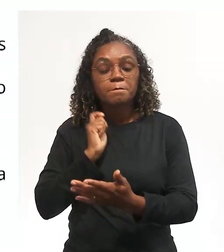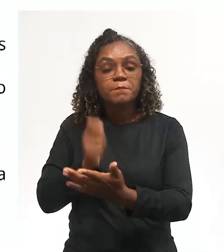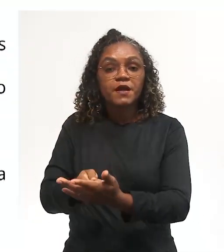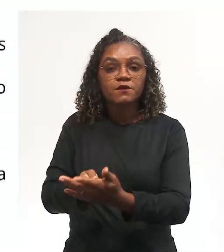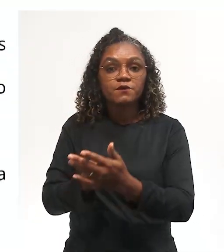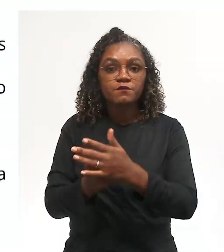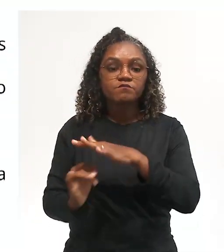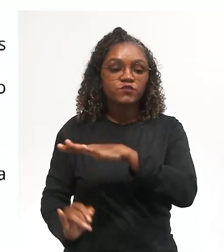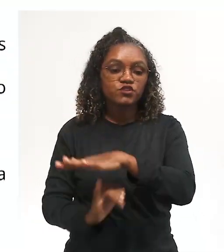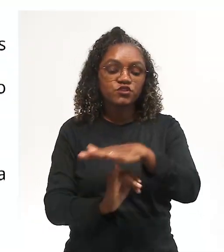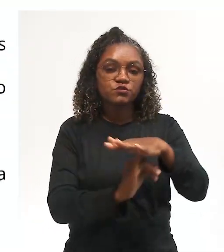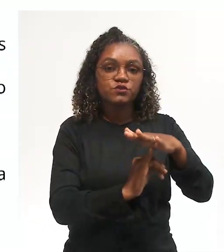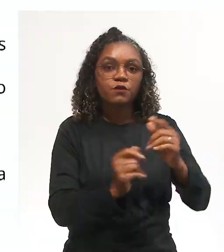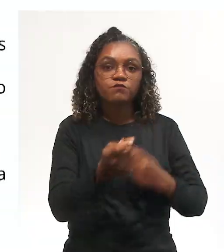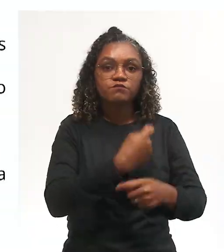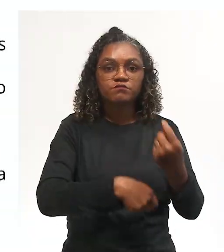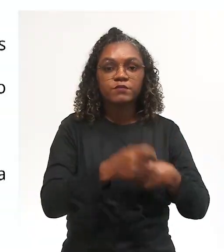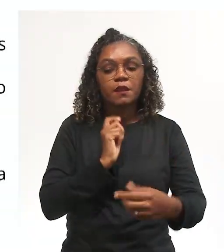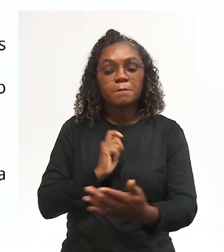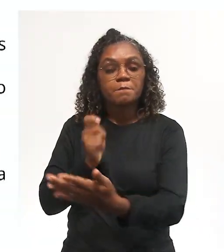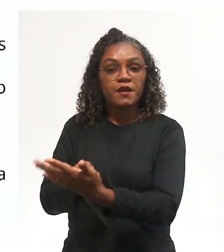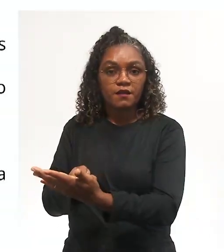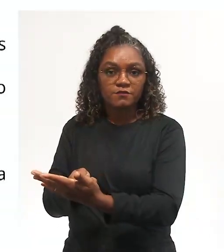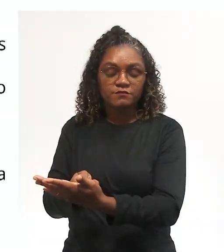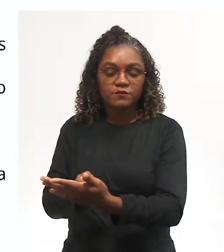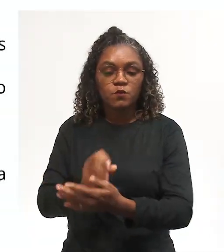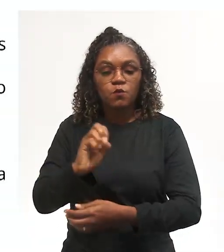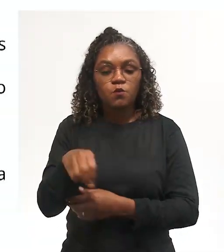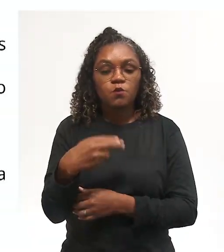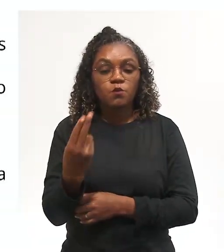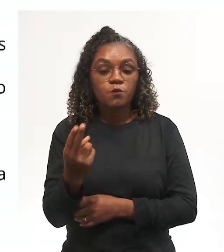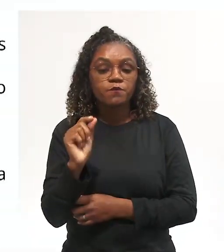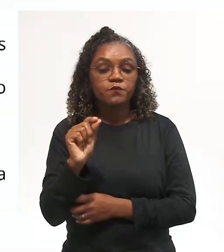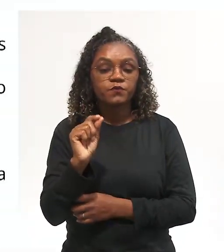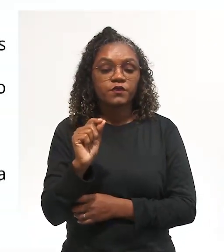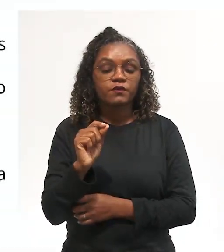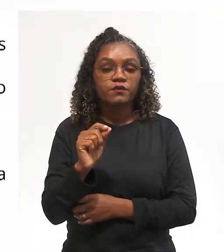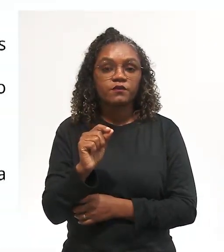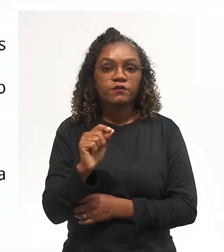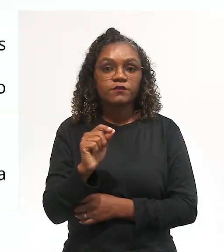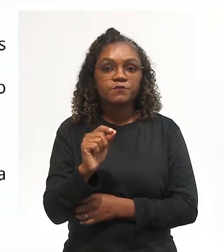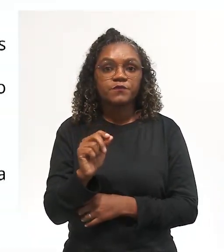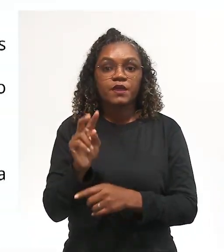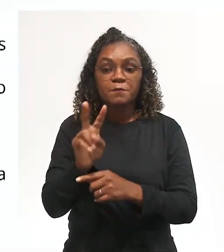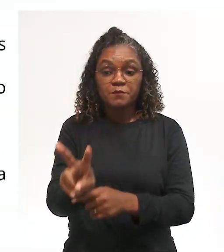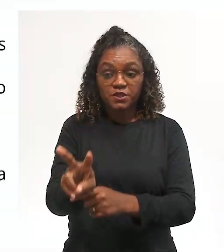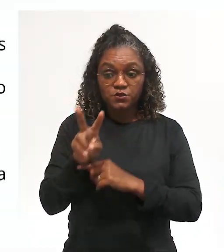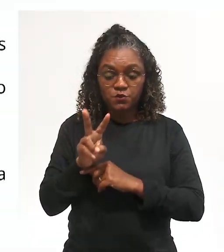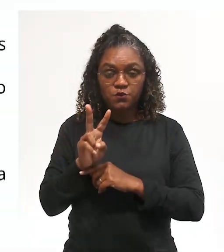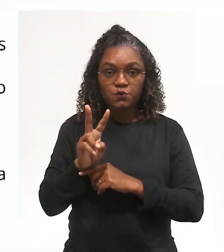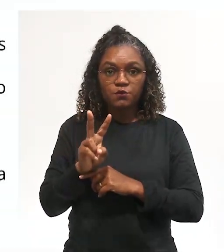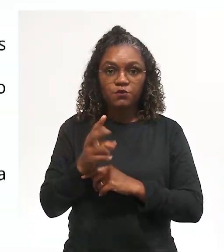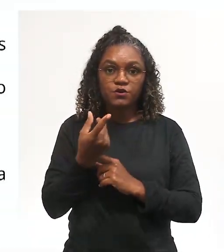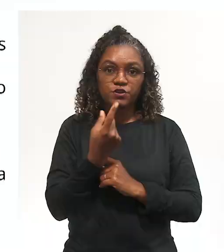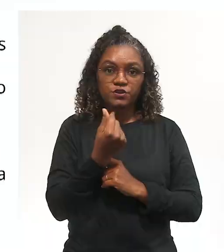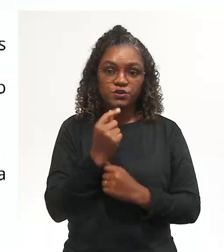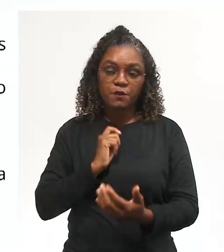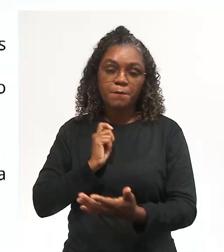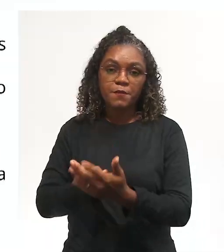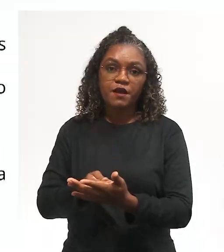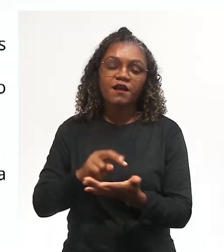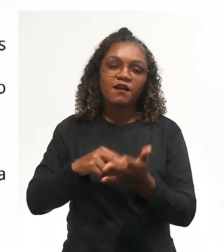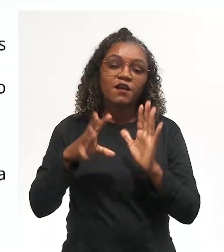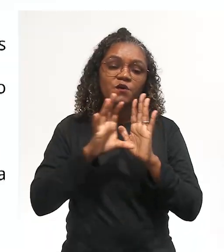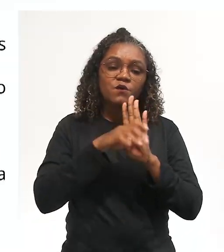nelas aplicada. Ou pode ser também definido como remuneração do capital emprestado. Todos esses são